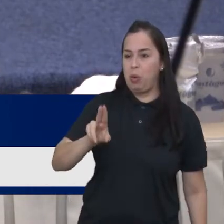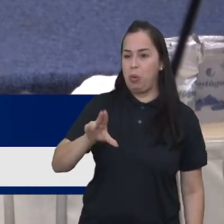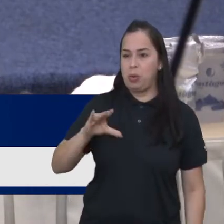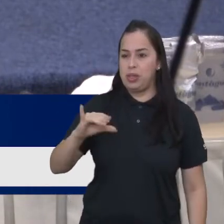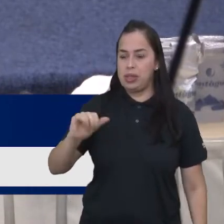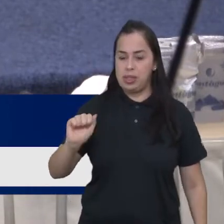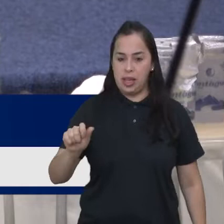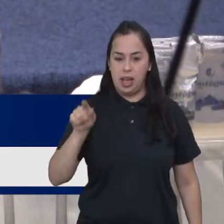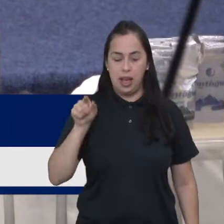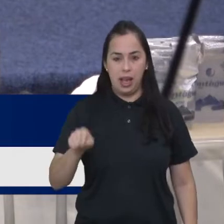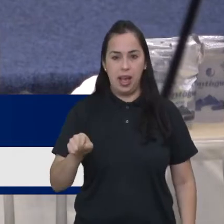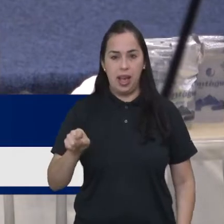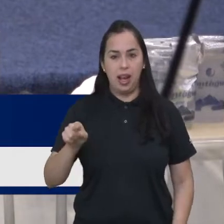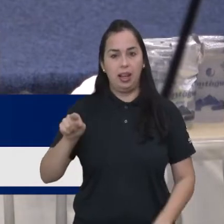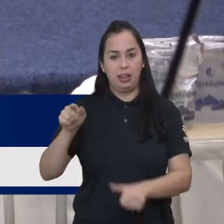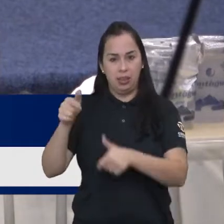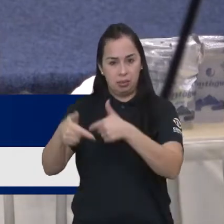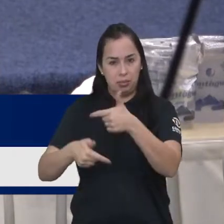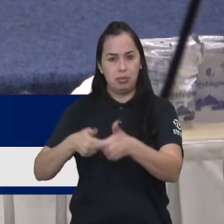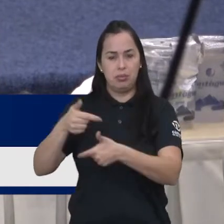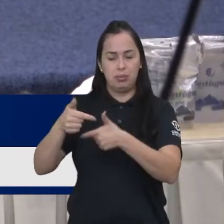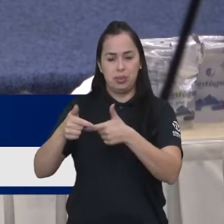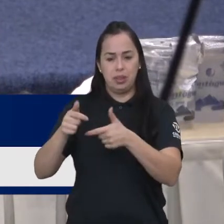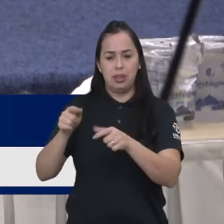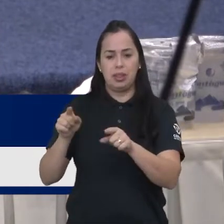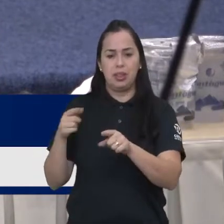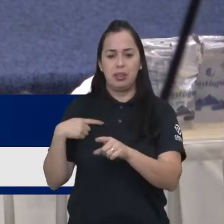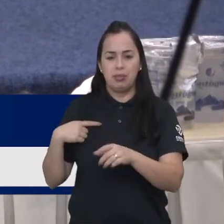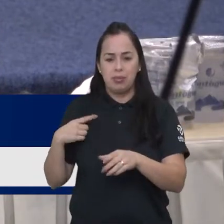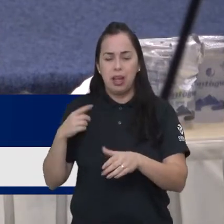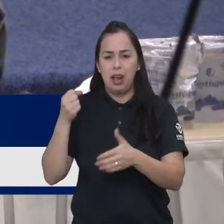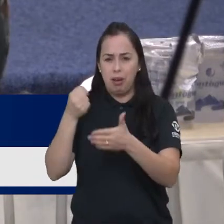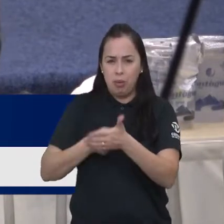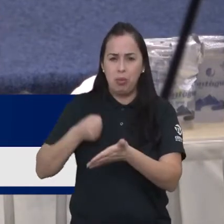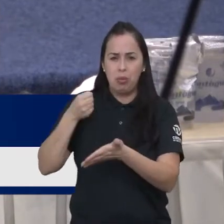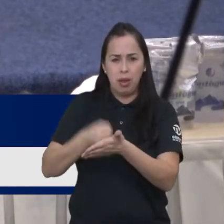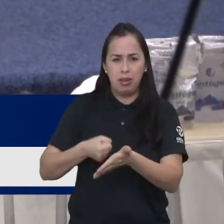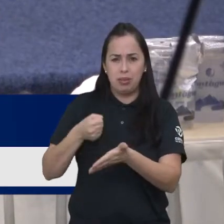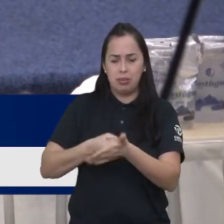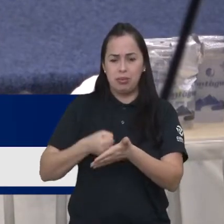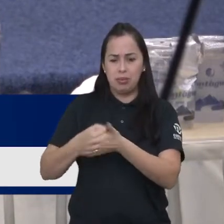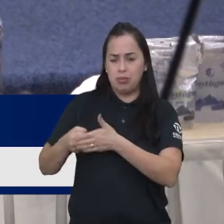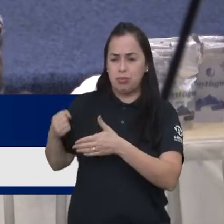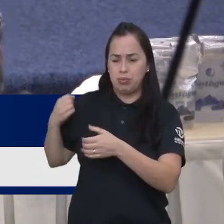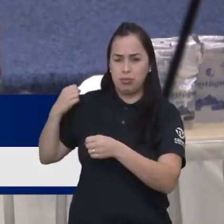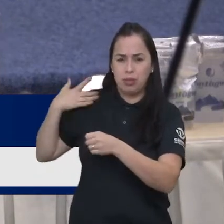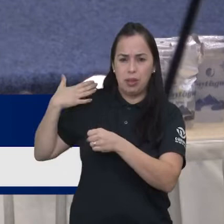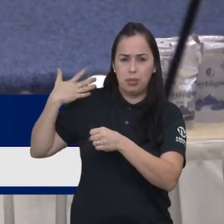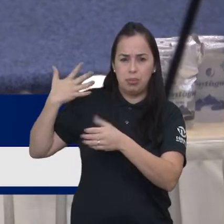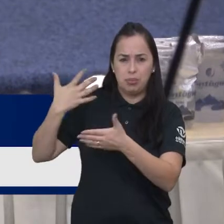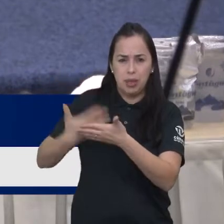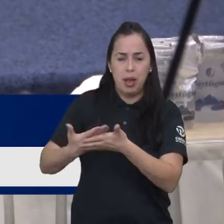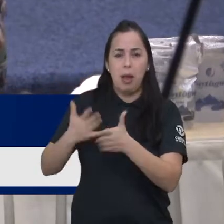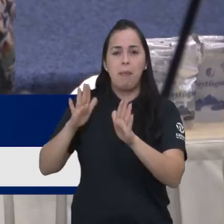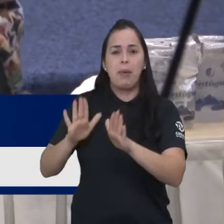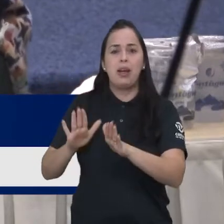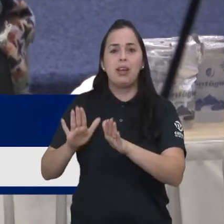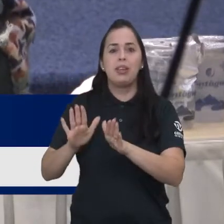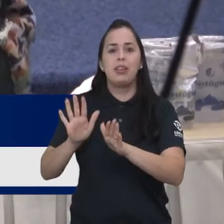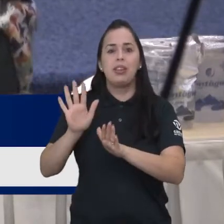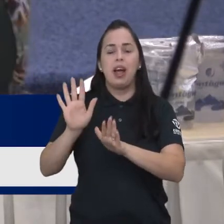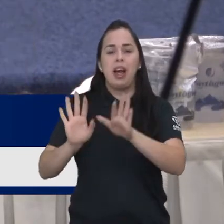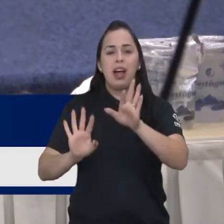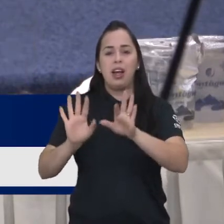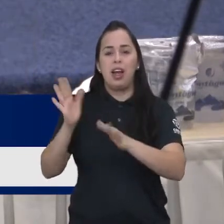aí Lúcia, a Lúcia é uma companheira que está no movimento há muitos anos, mas ela ajudou a organizar o